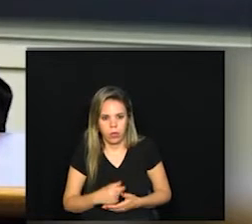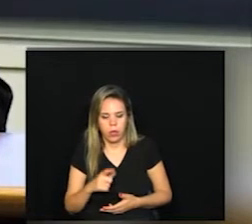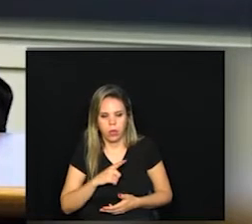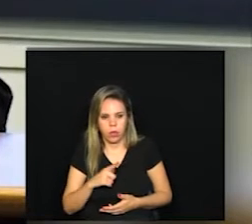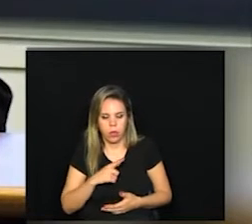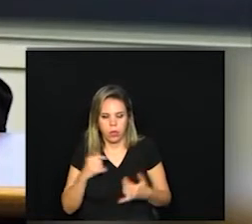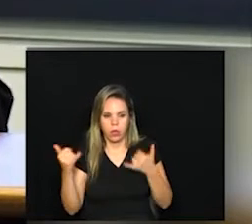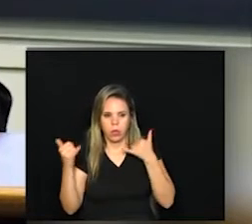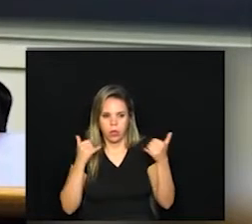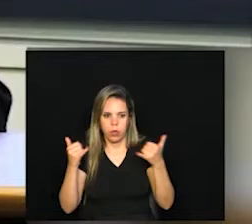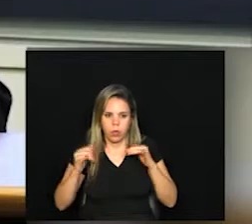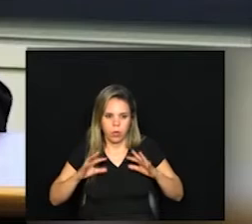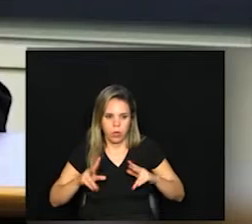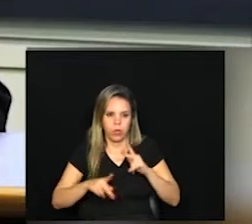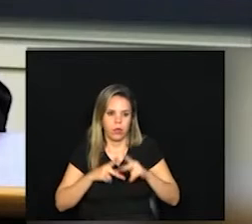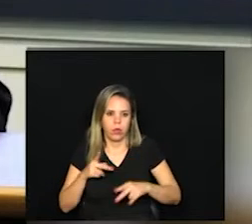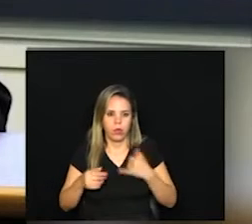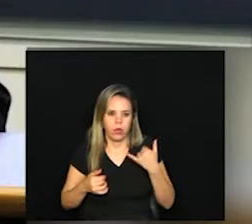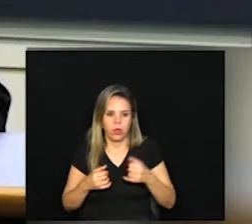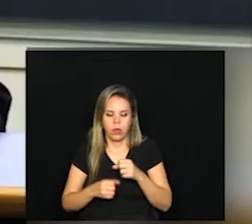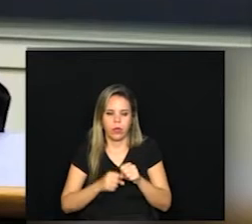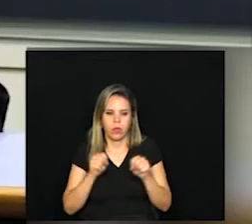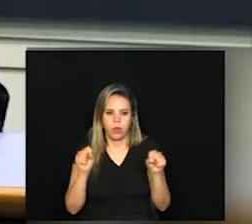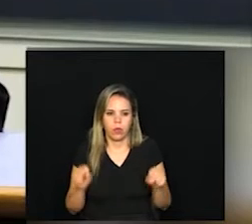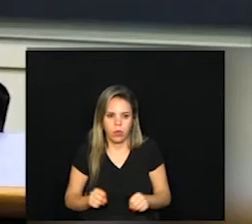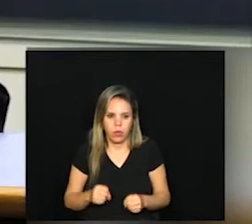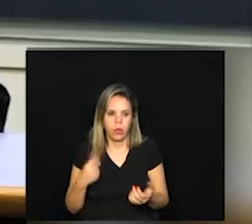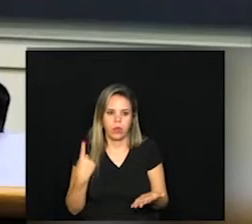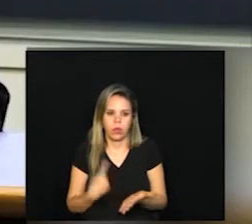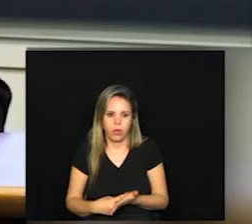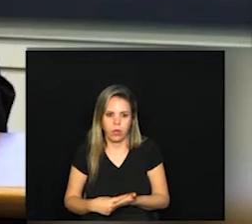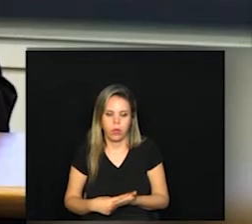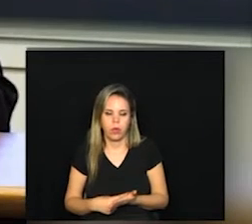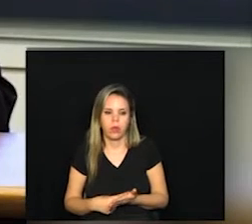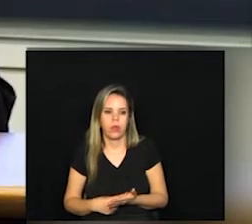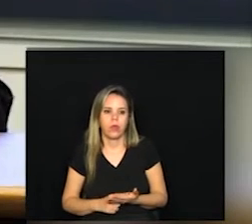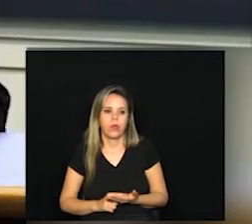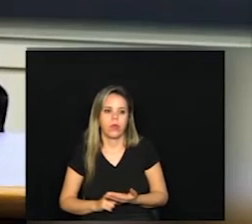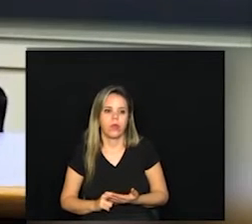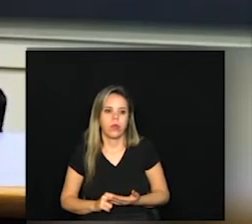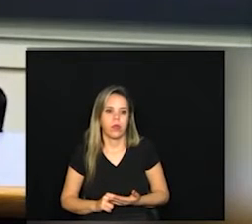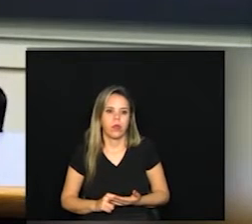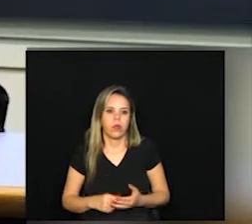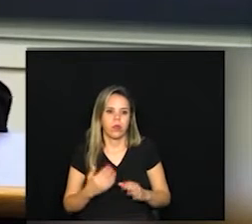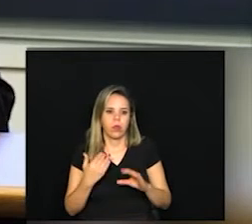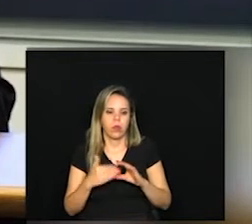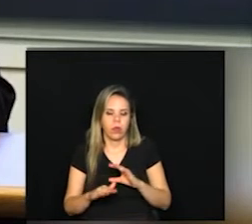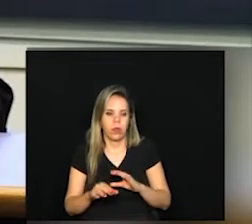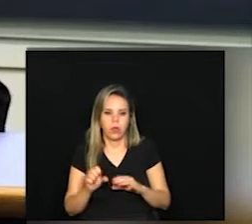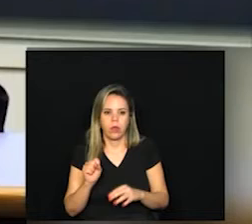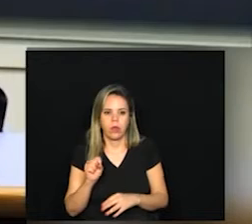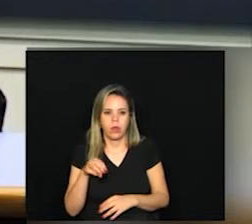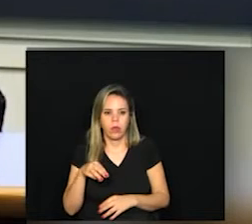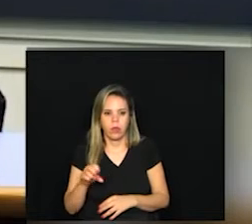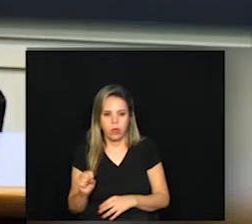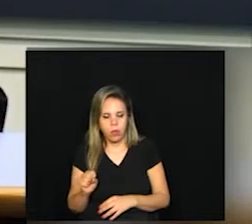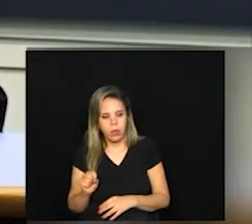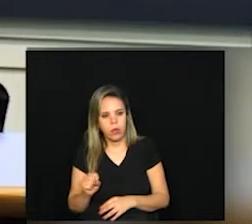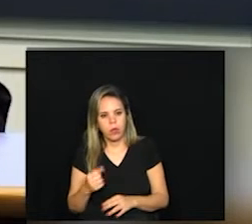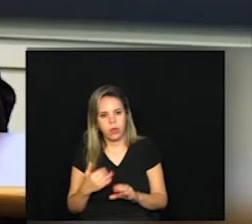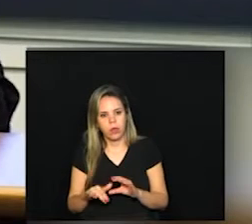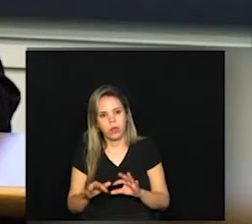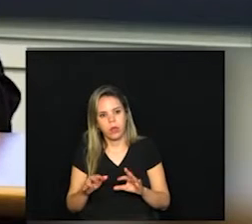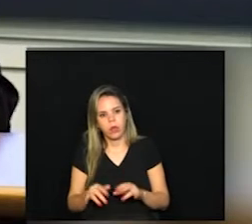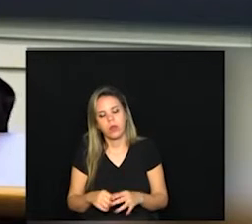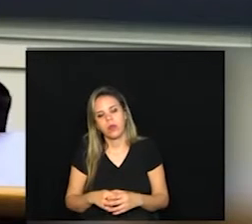o telefone de todo mundo pelo nosso sistema de agendamento e e-mail. Então, a gente manda SMS, a gente manda